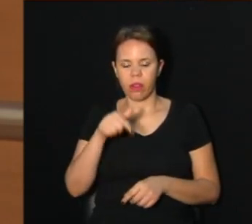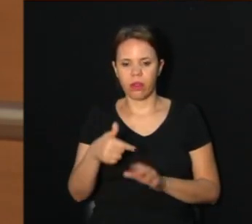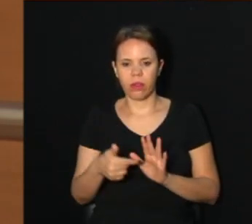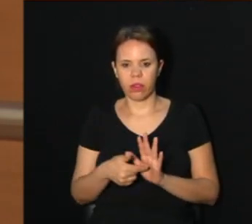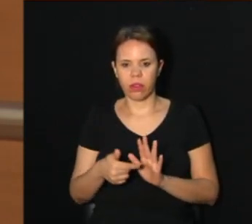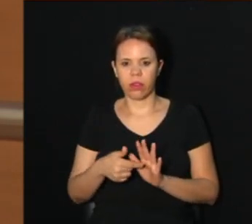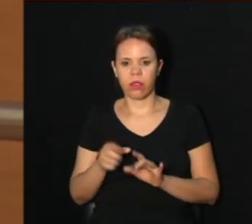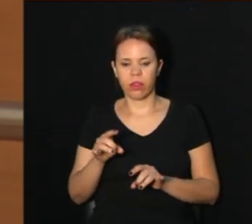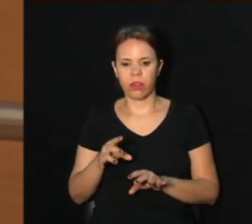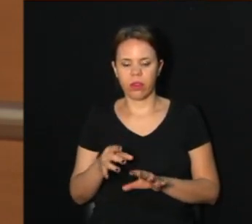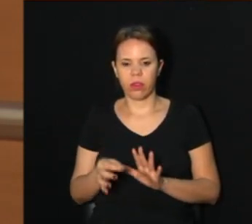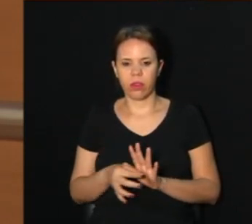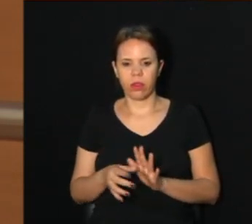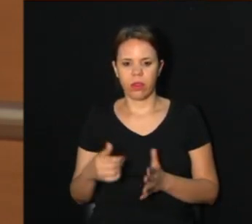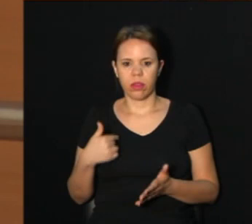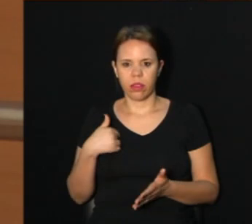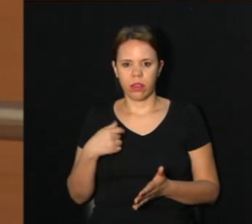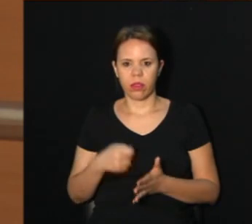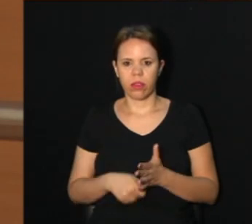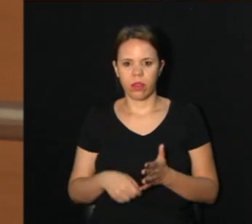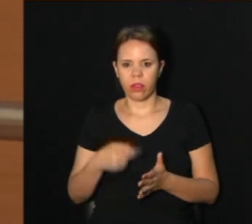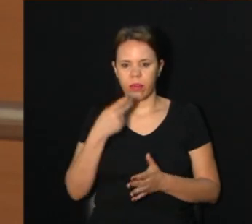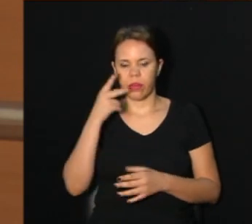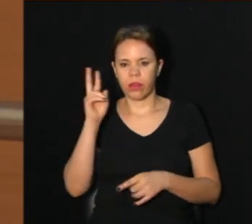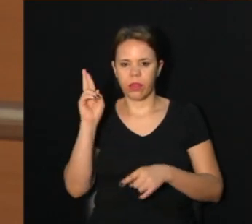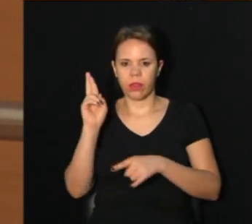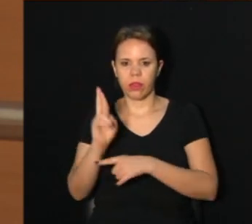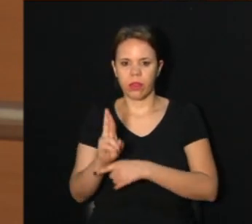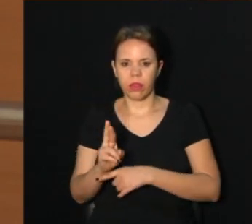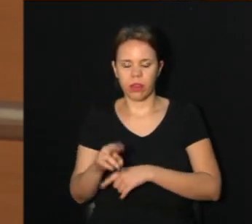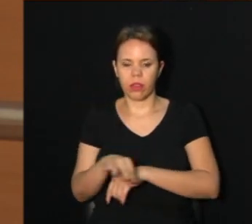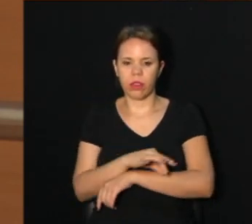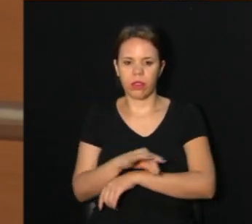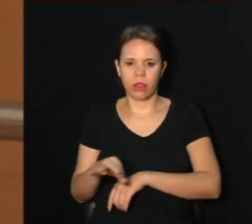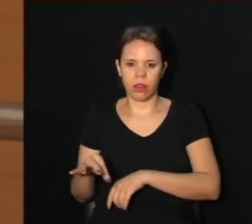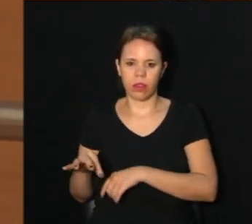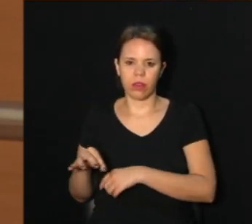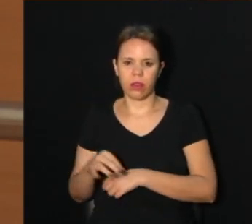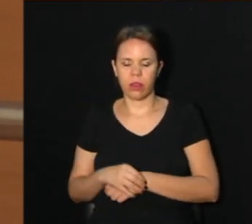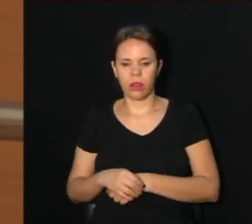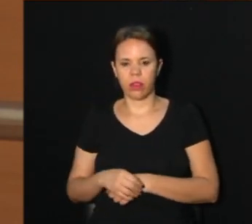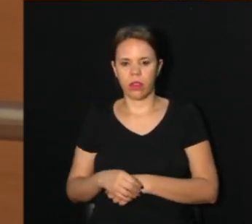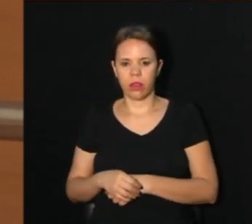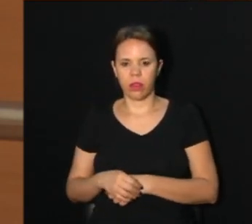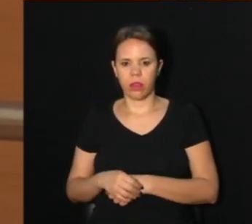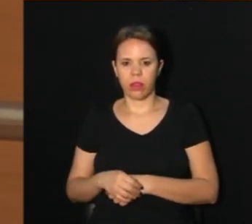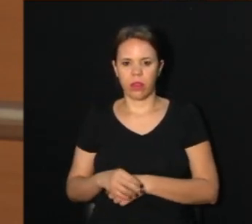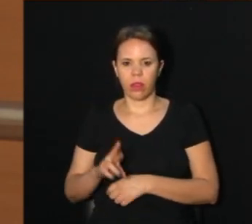técnicos, né, eu insisto, representando o arquiteto Ronald Tanimoto, representando o Instituto Brasil 200,